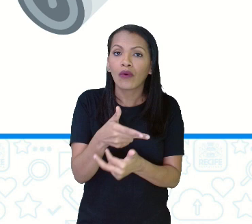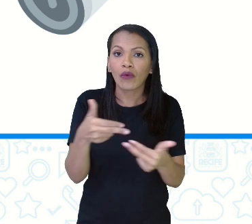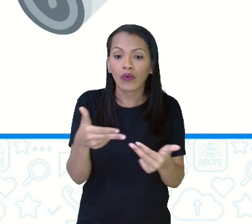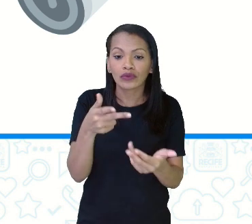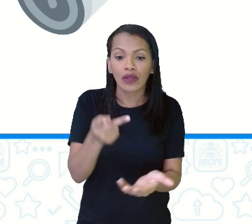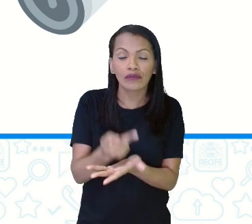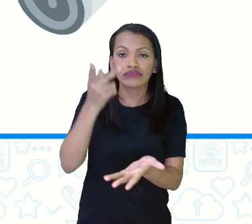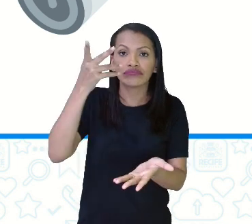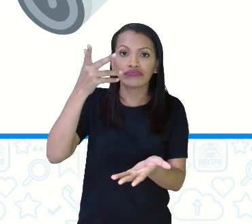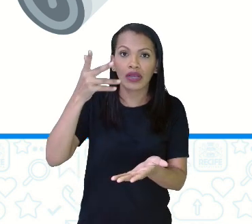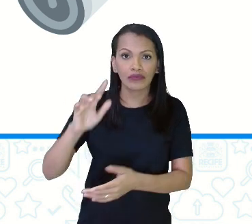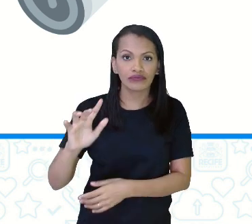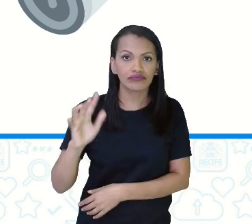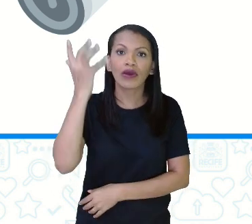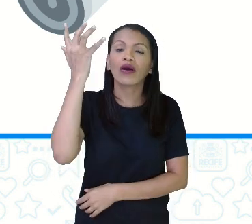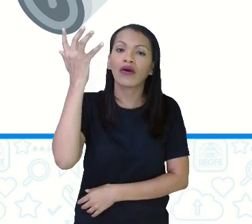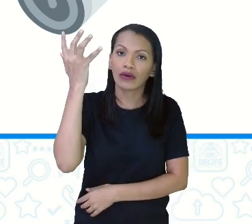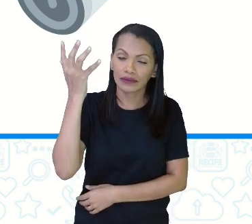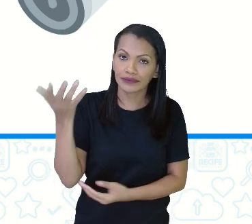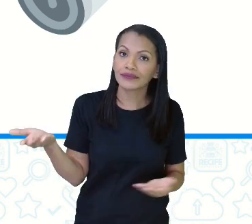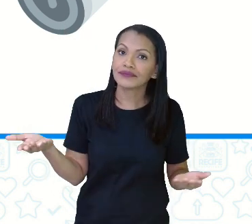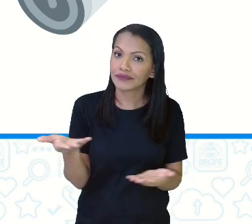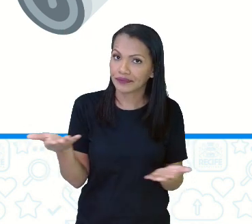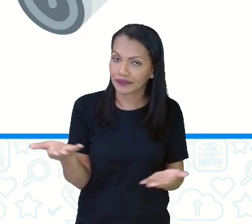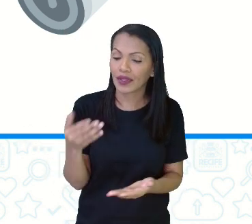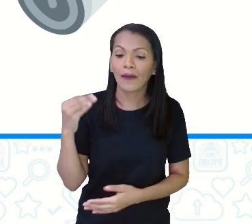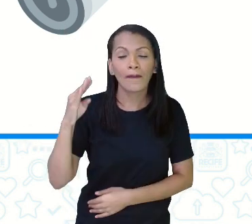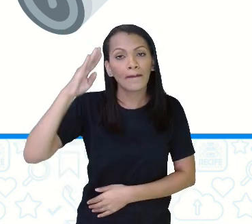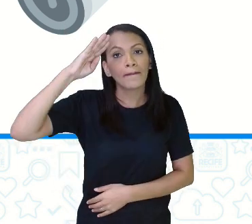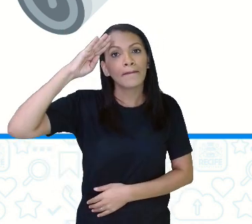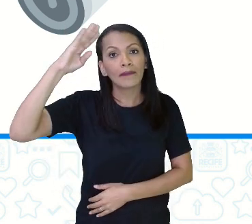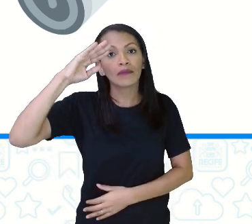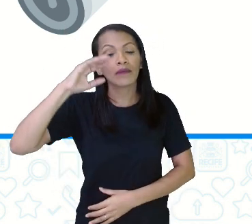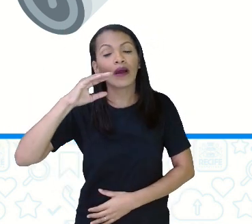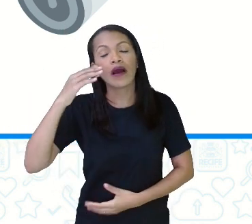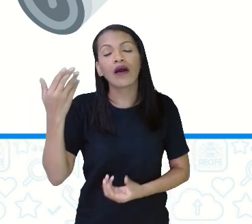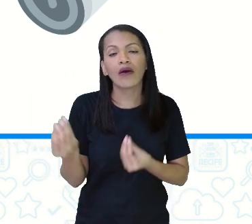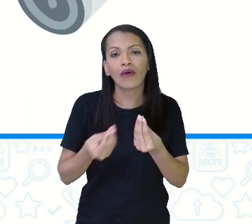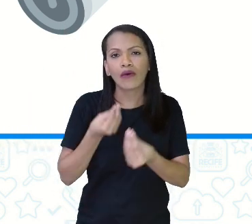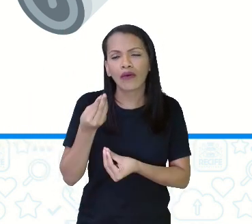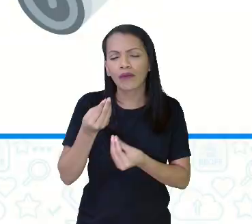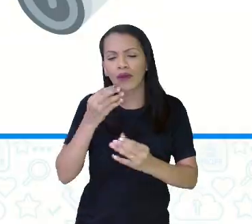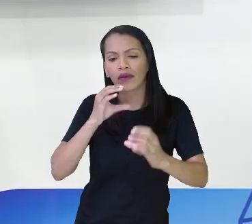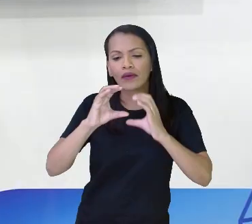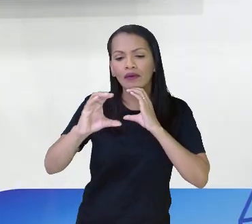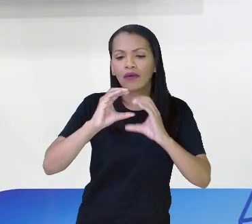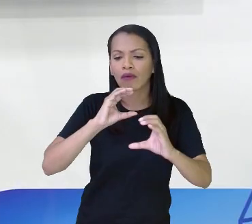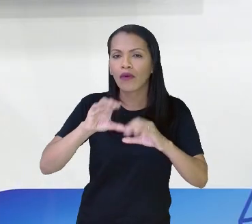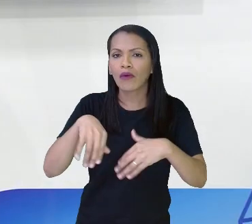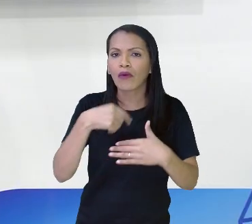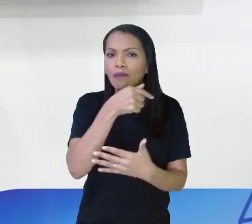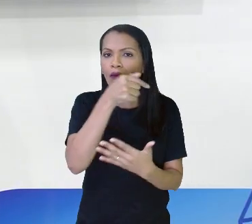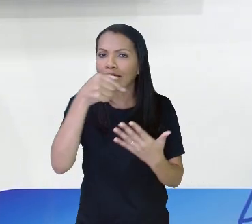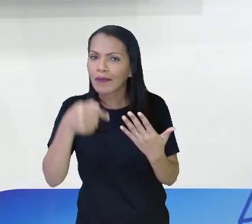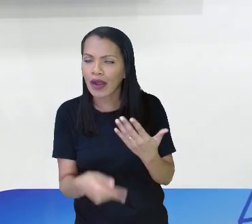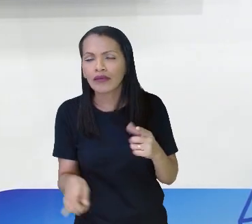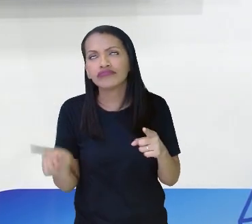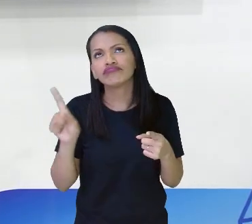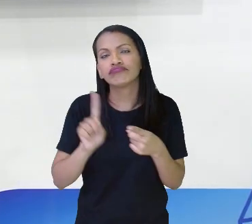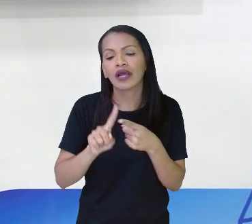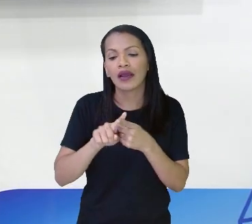acontecimento real, veiculada pelos principais meios de comunicação. Quais são esses principais meios?